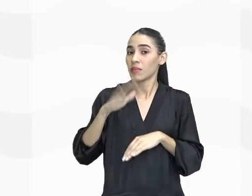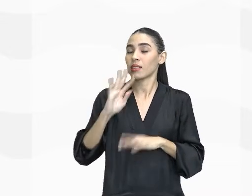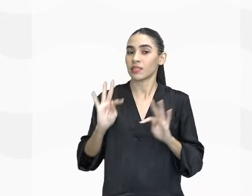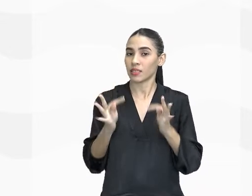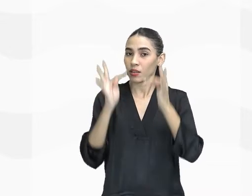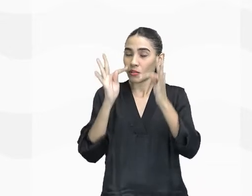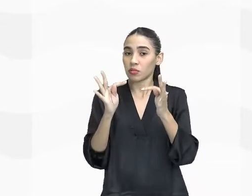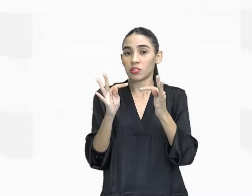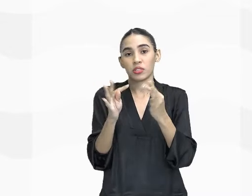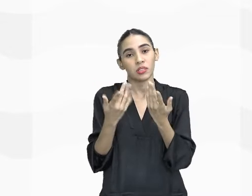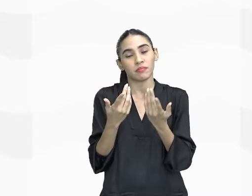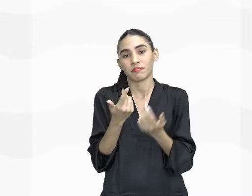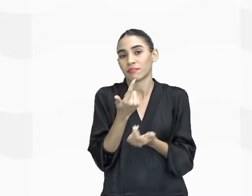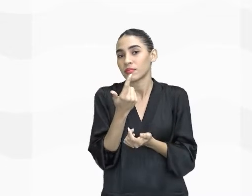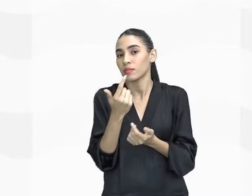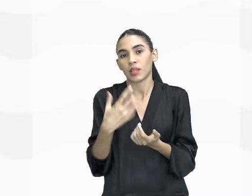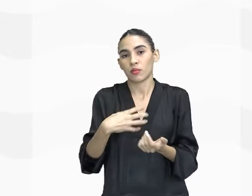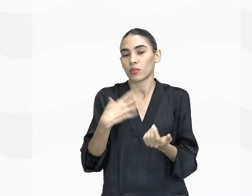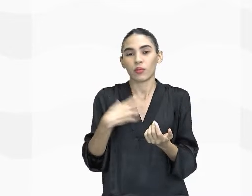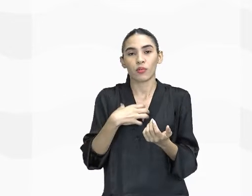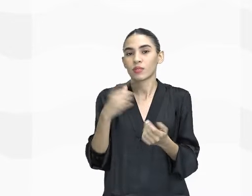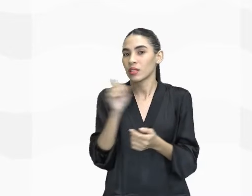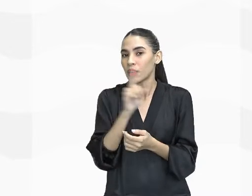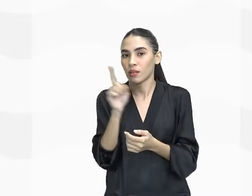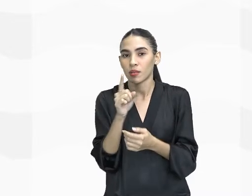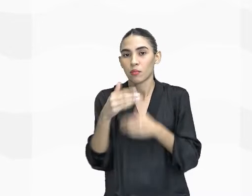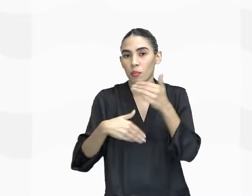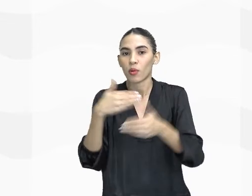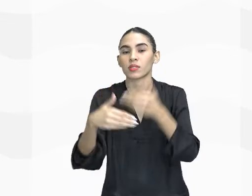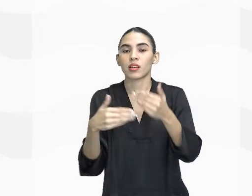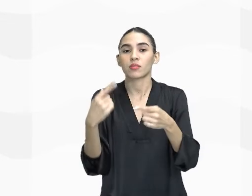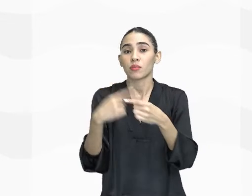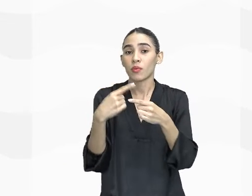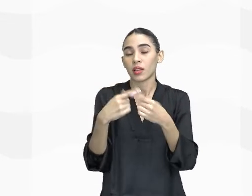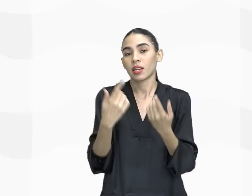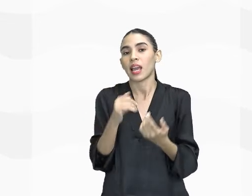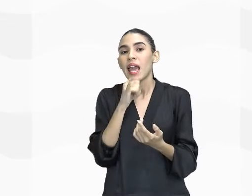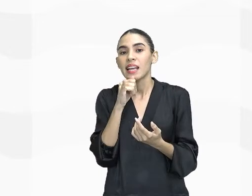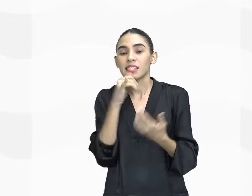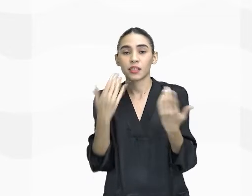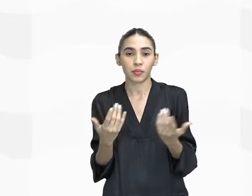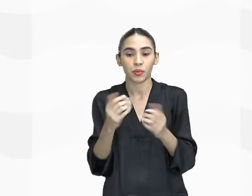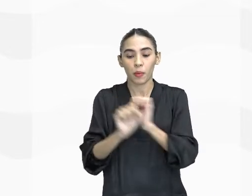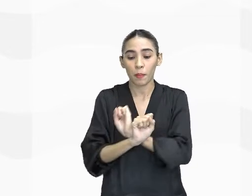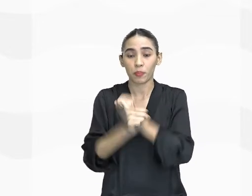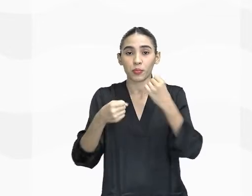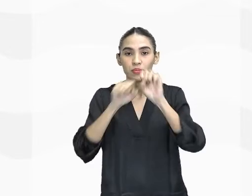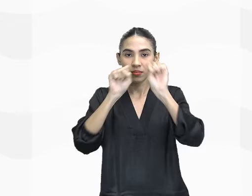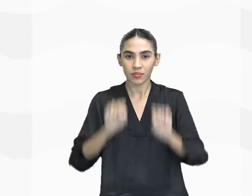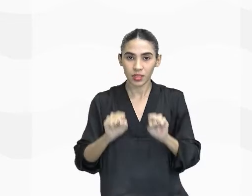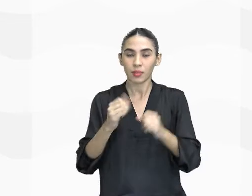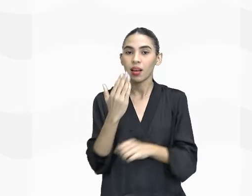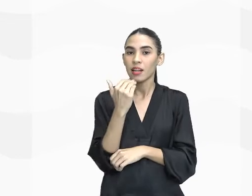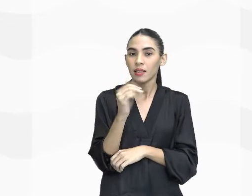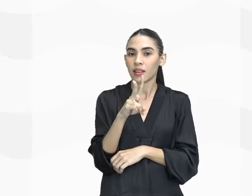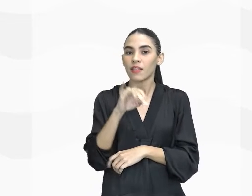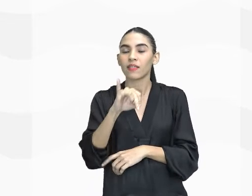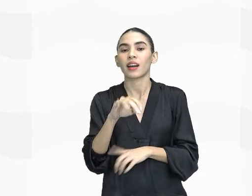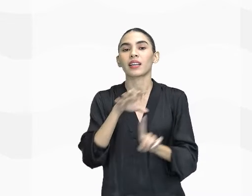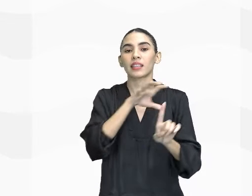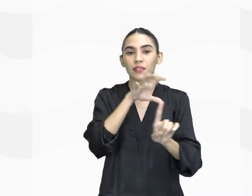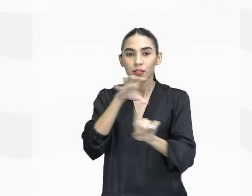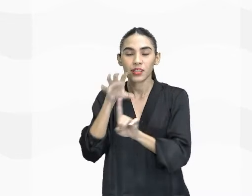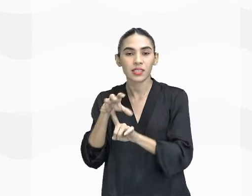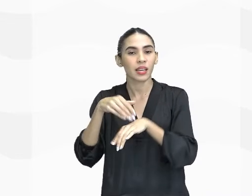tecnologia, provavelmente não passarão por esse processo, porque esse colapso dos sistemas alimentares vão